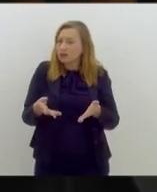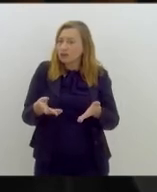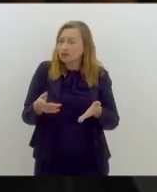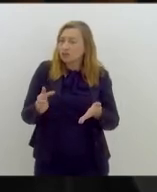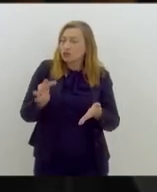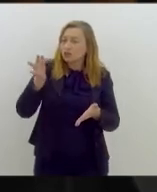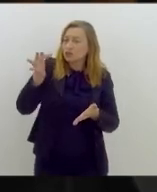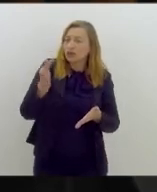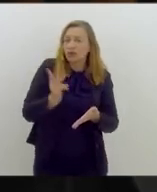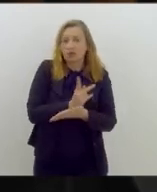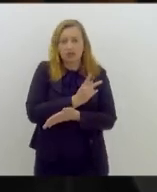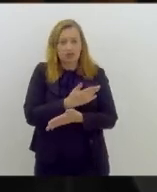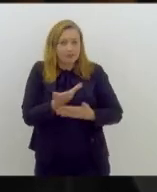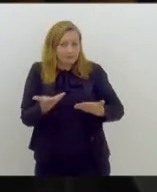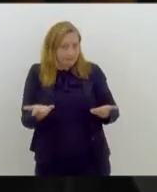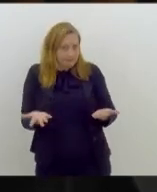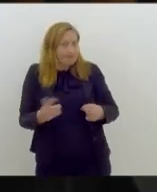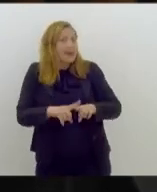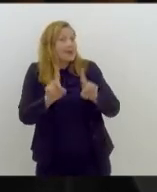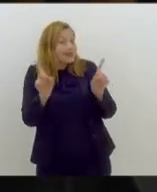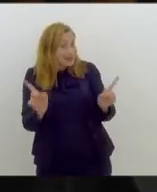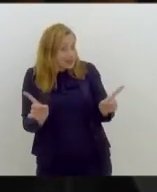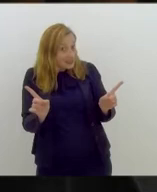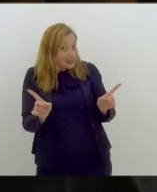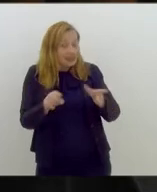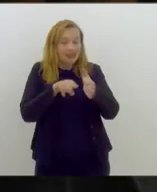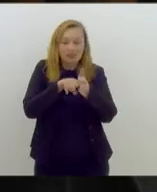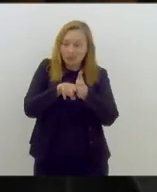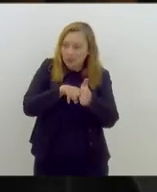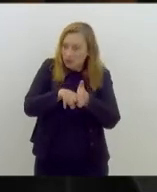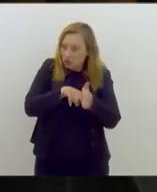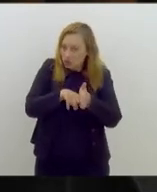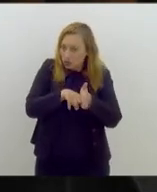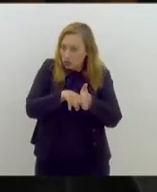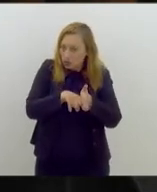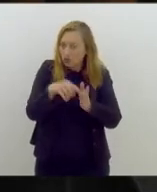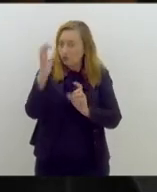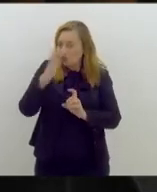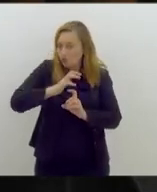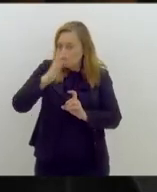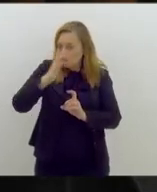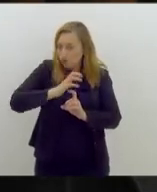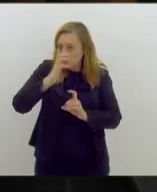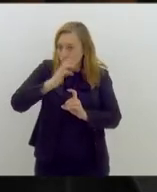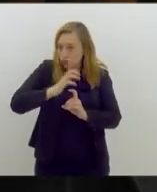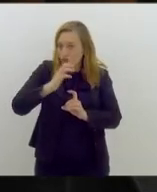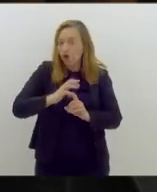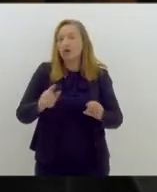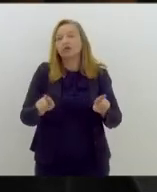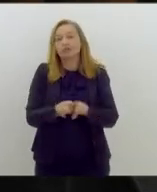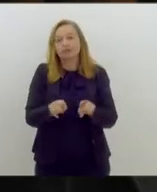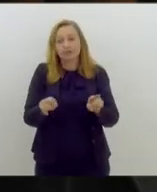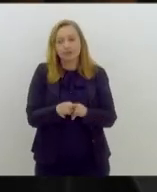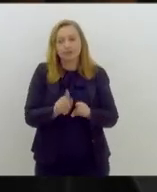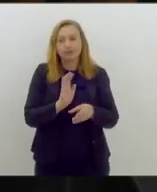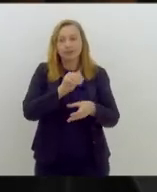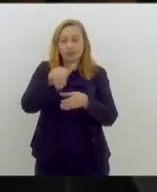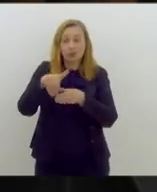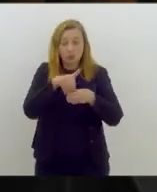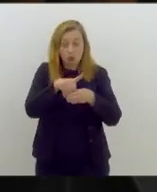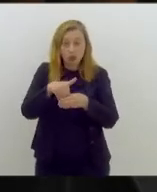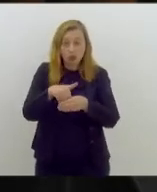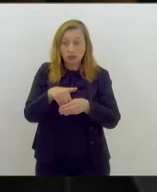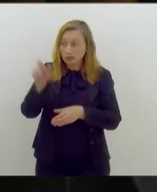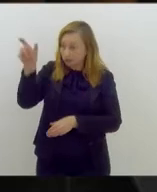vir mas a pesquisa influencia também no voto do